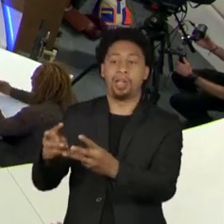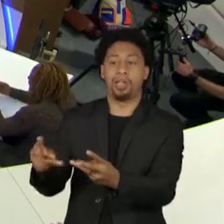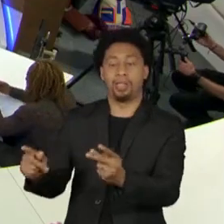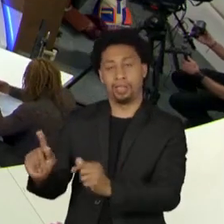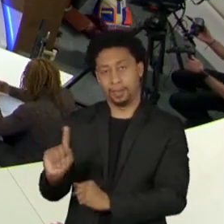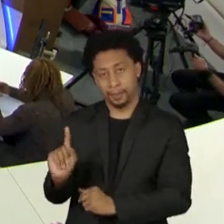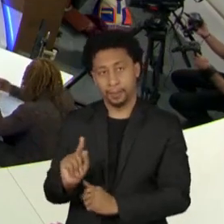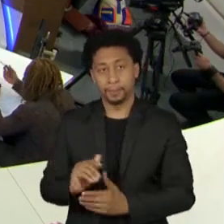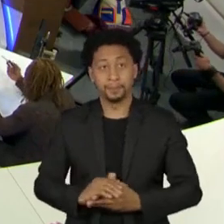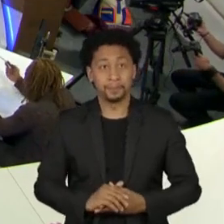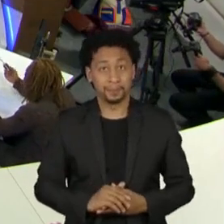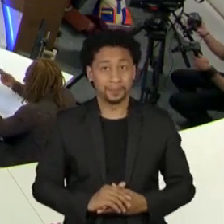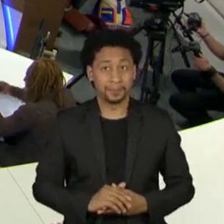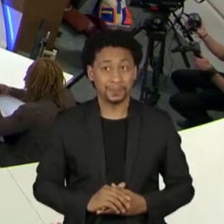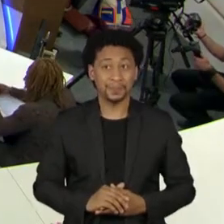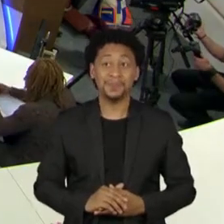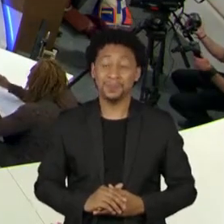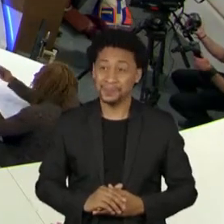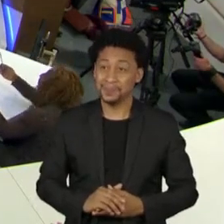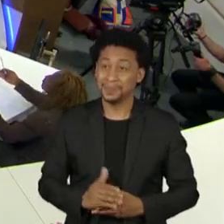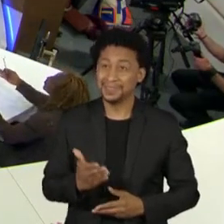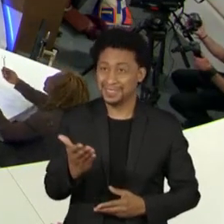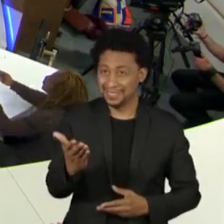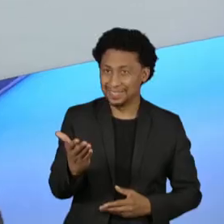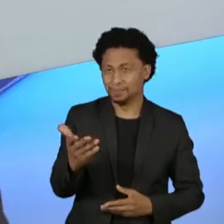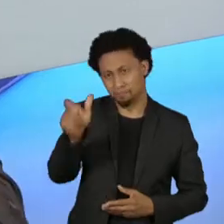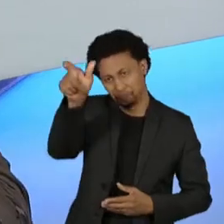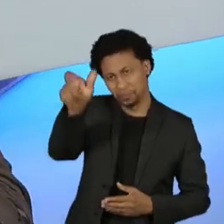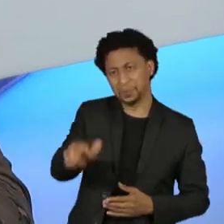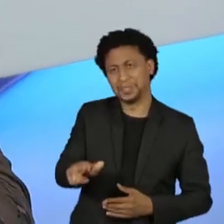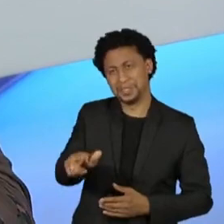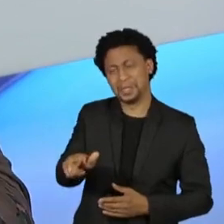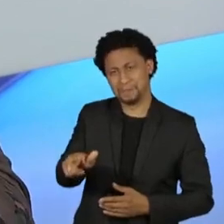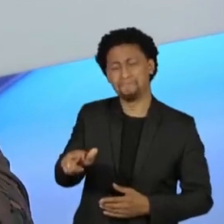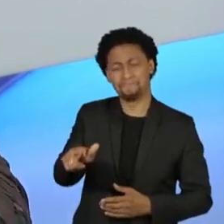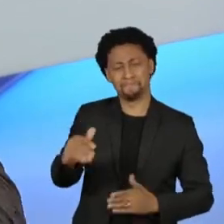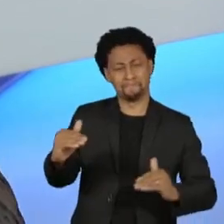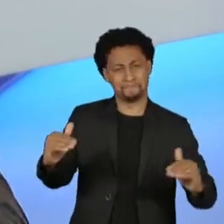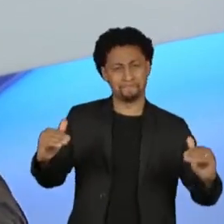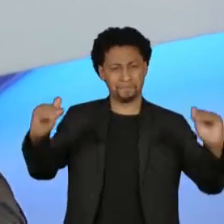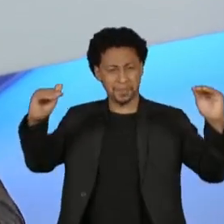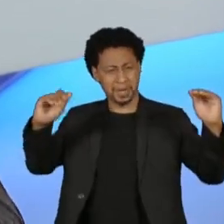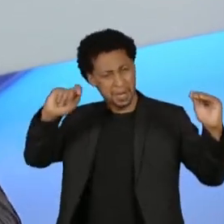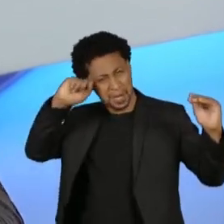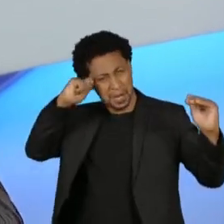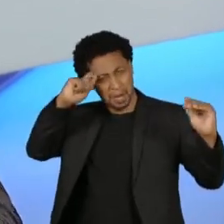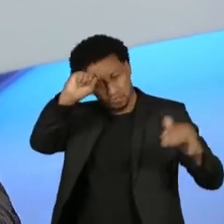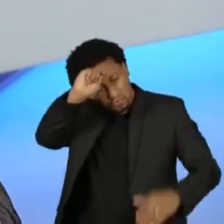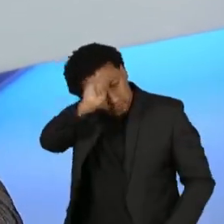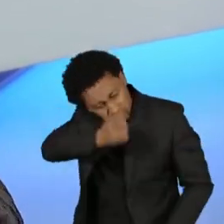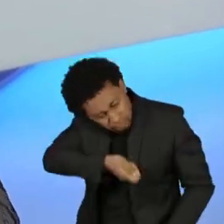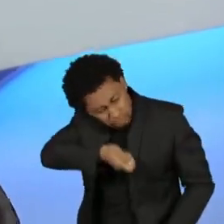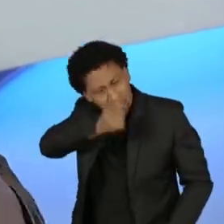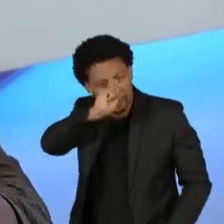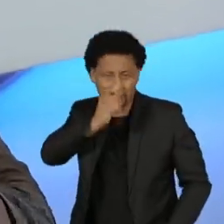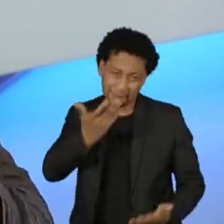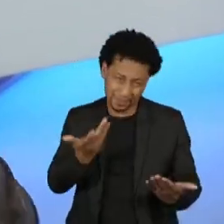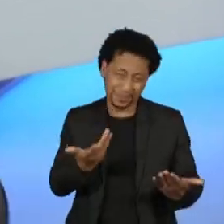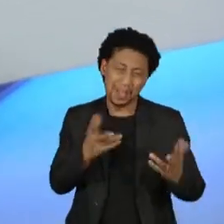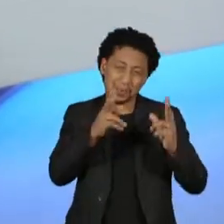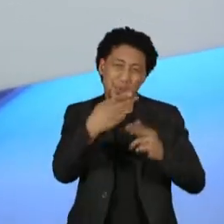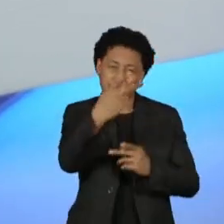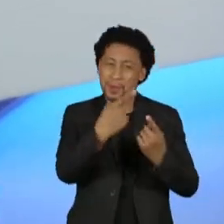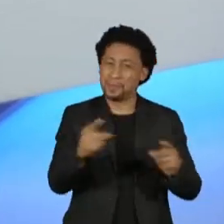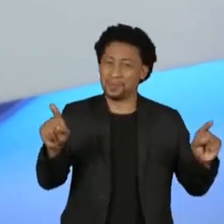Seu Jorge vou parafrasear Alcione aqui você é um negão de tirar o chapéu queria que você falasse um pouquinho sobre eh como